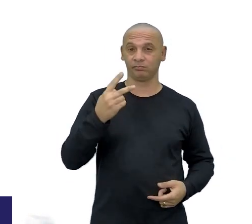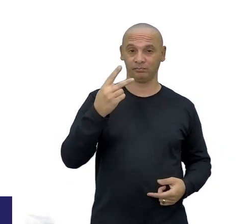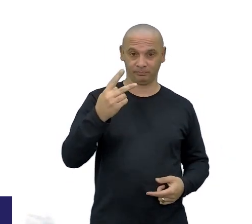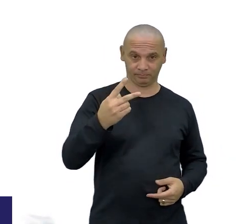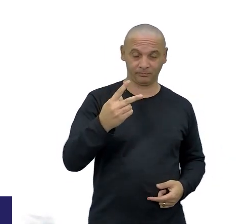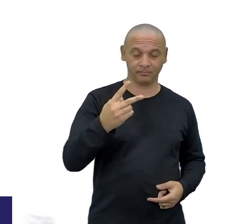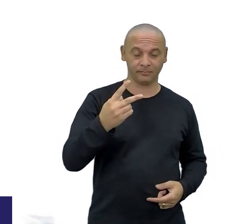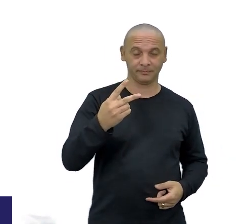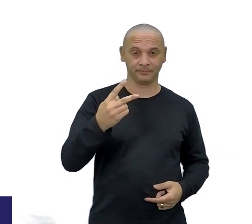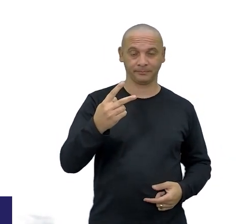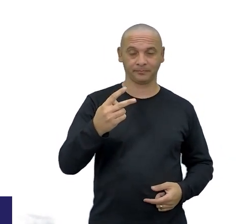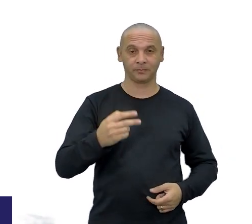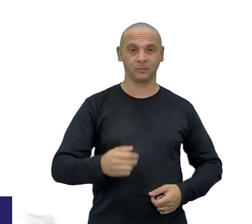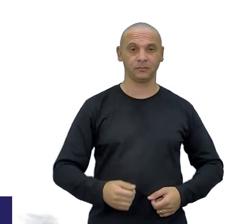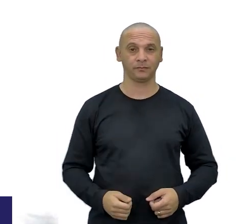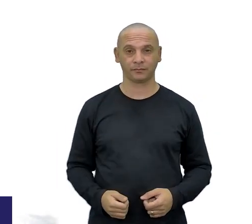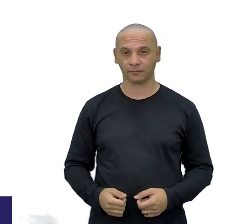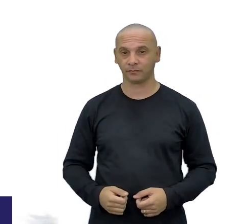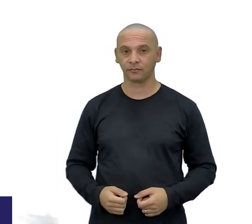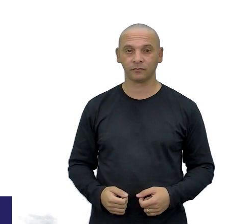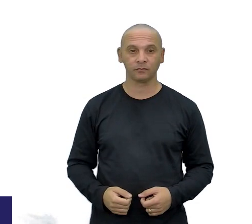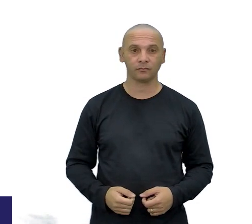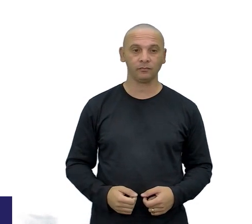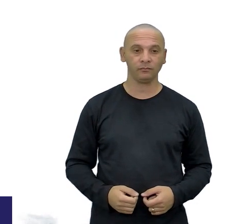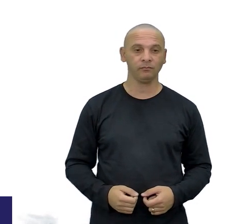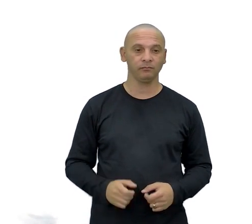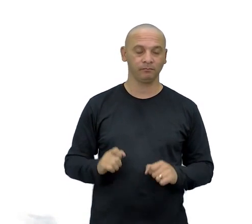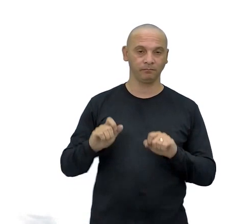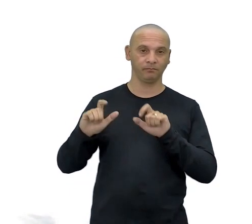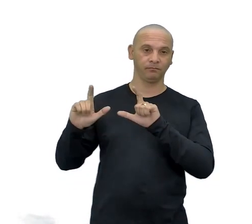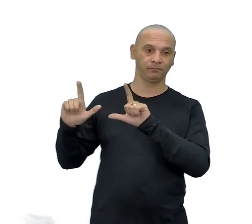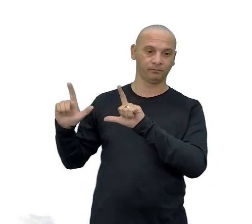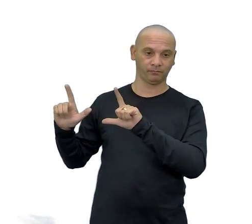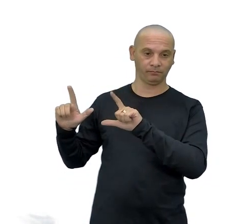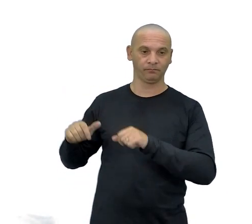volume 2, da apostila Aprender Sempre. Próximo.